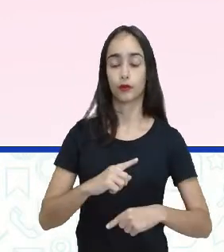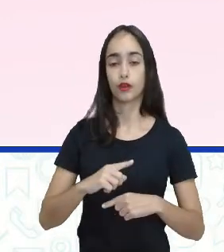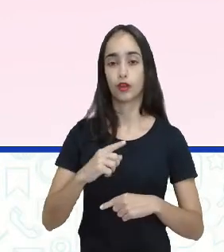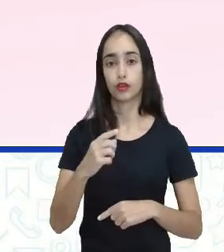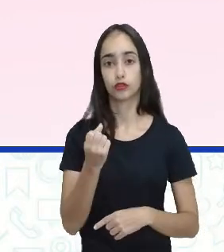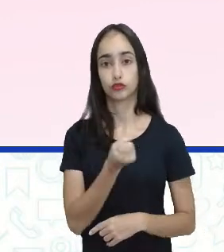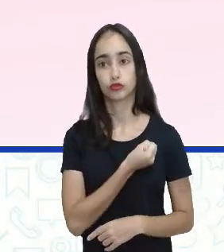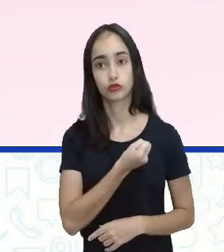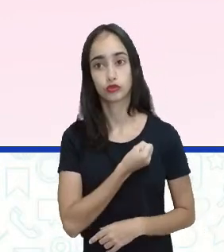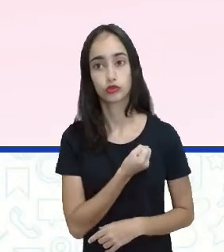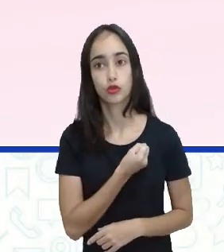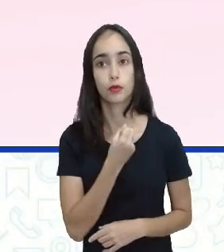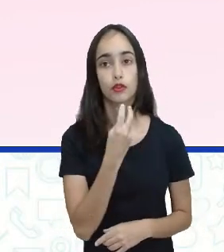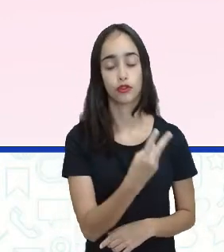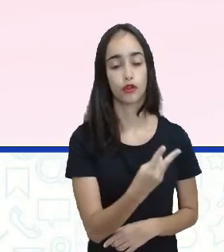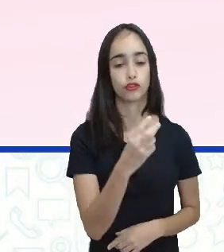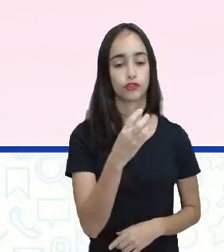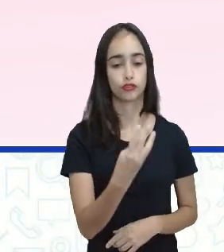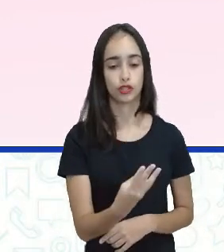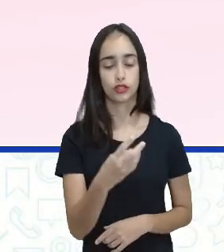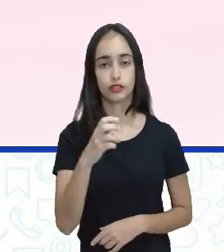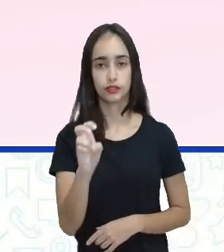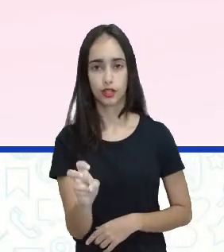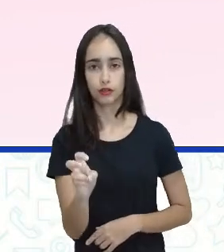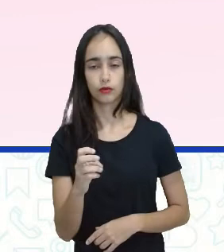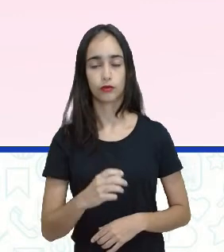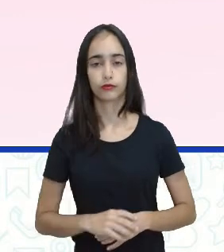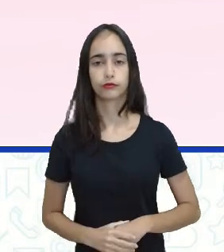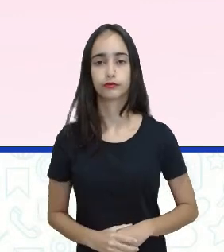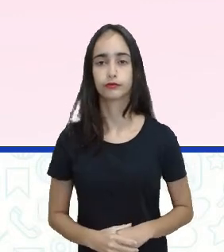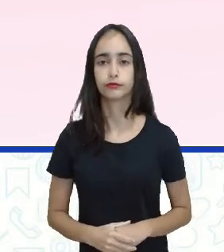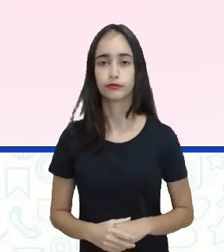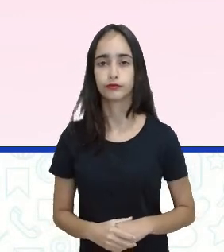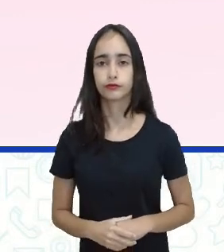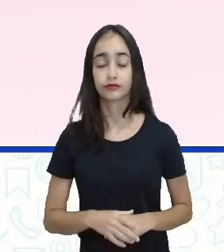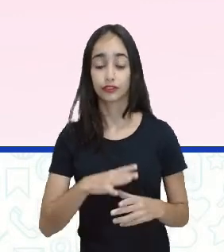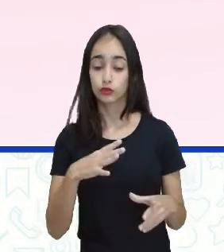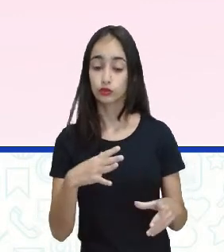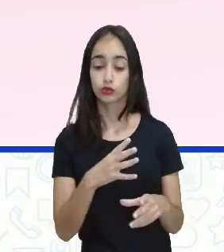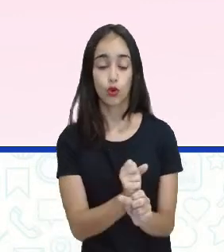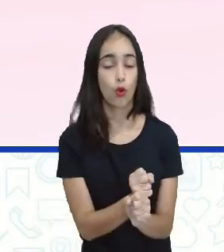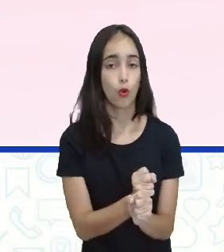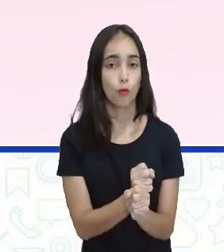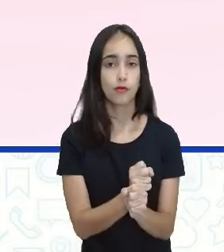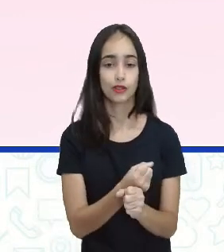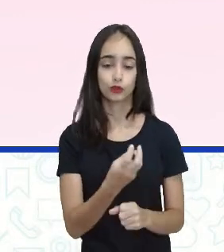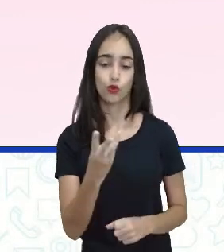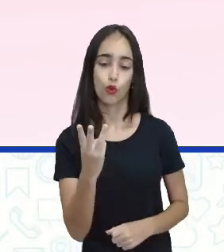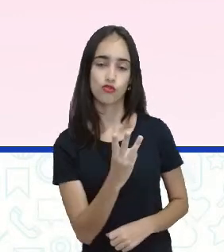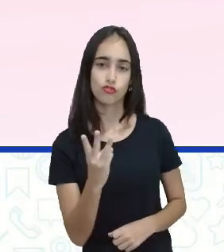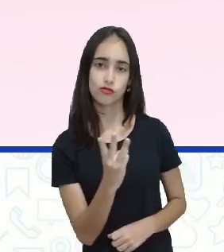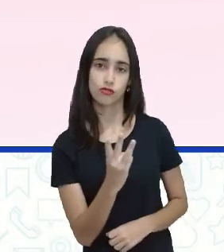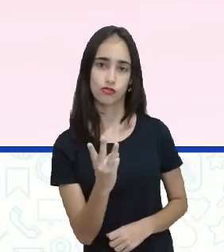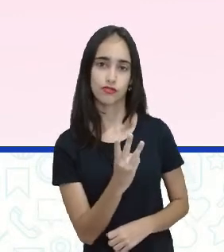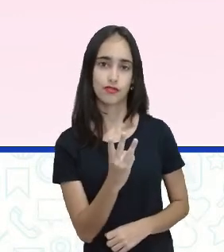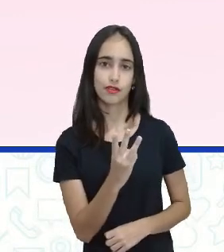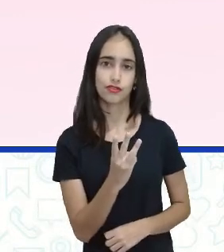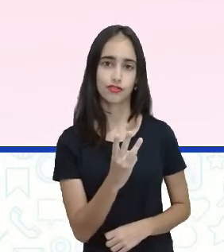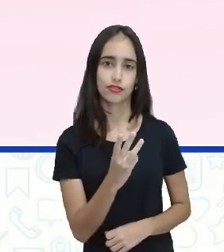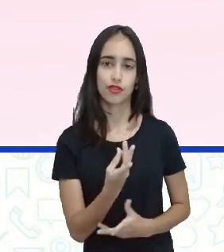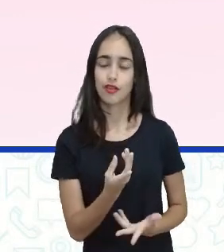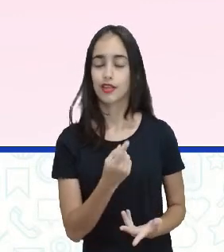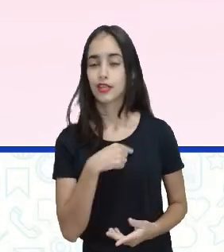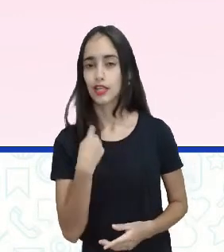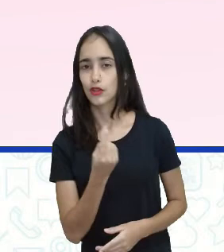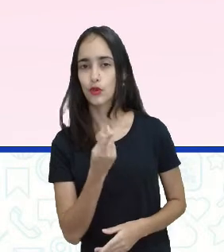números 2, 3 e 5. Somando aí os 3 herdeiros que a gente vai chamar de X,